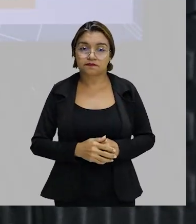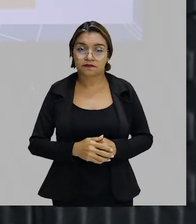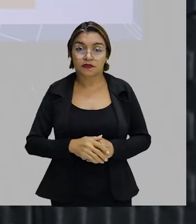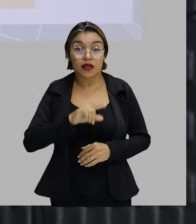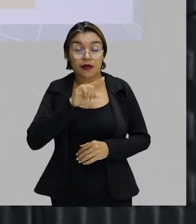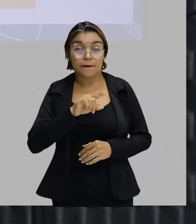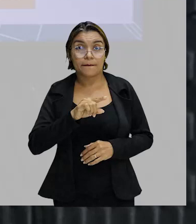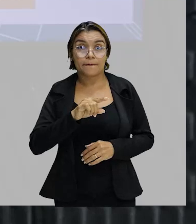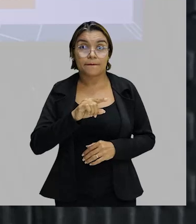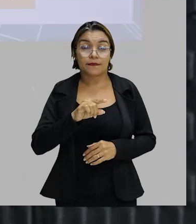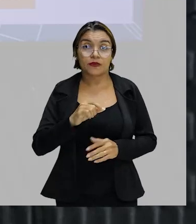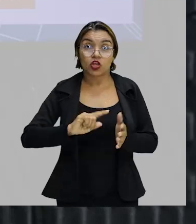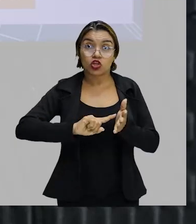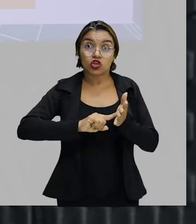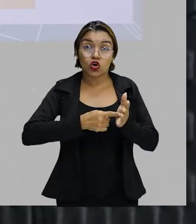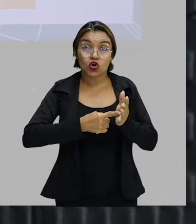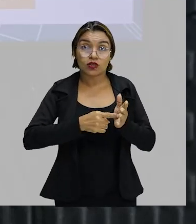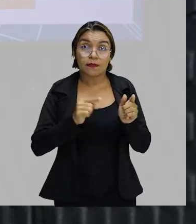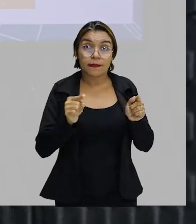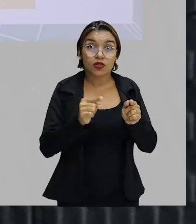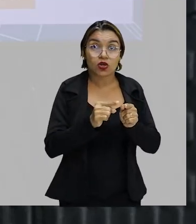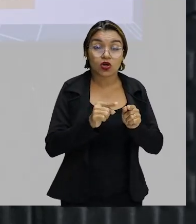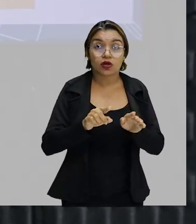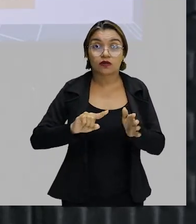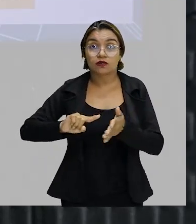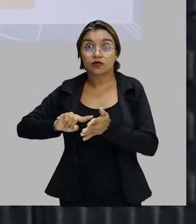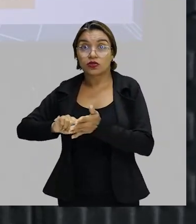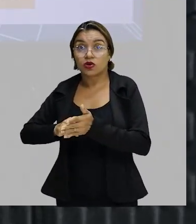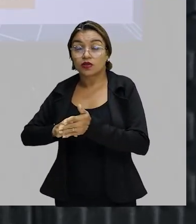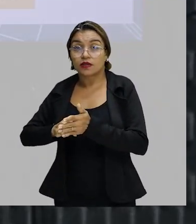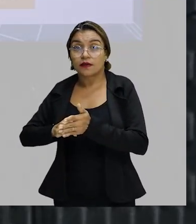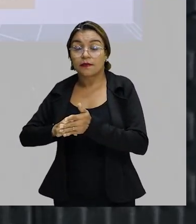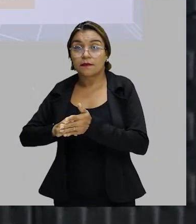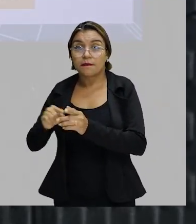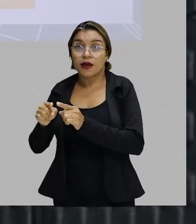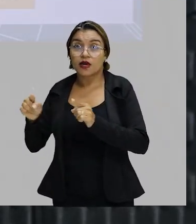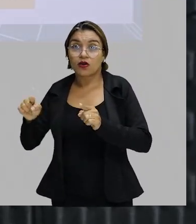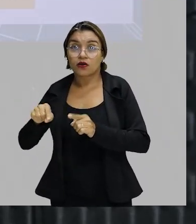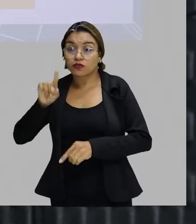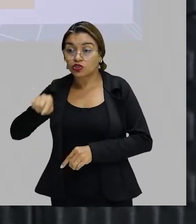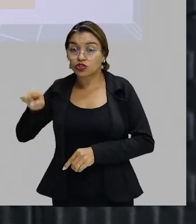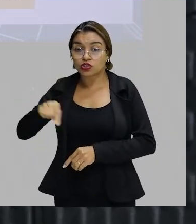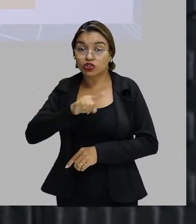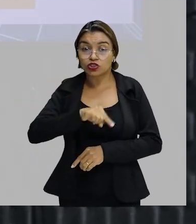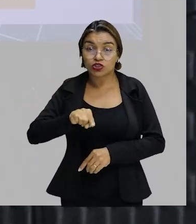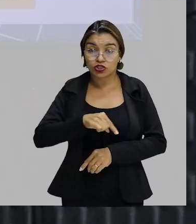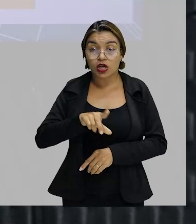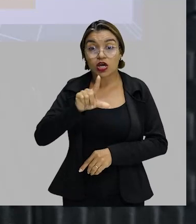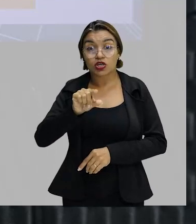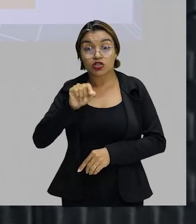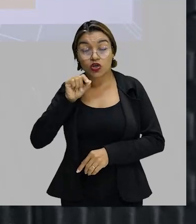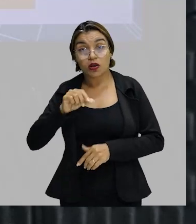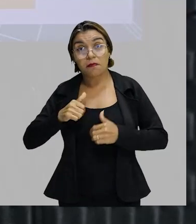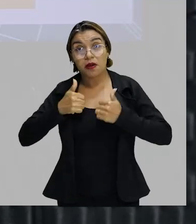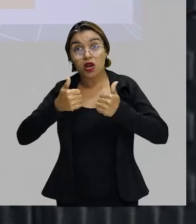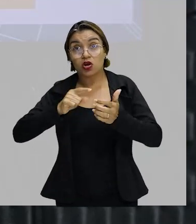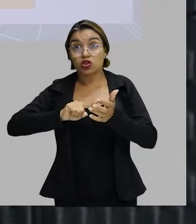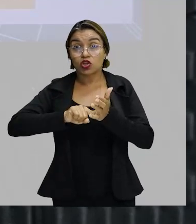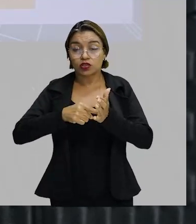nota e assim tira-se uma média tá aqui a primeira vamos imaginar aqui na